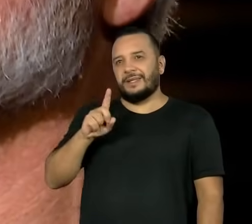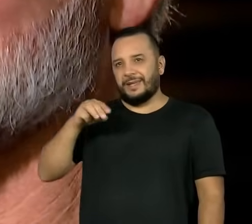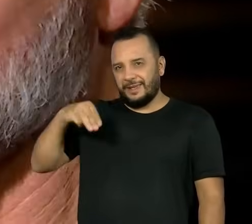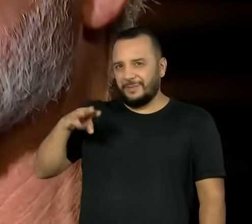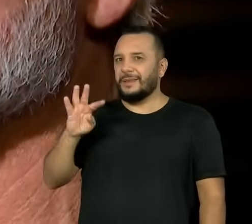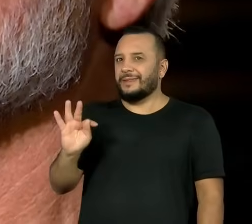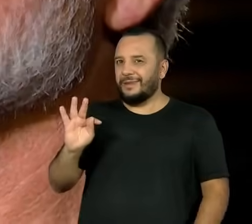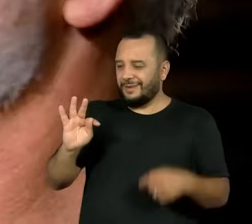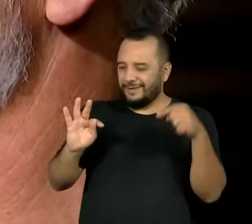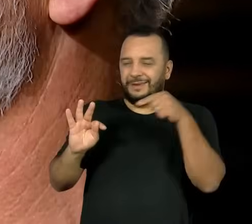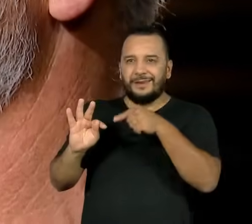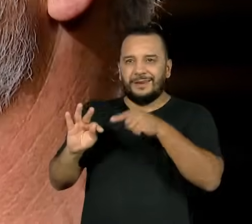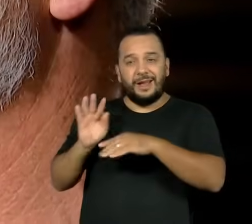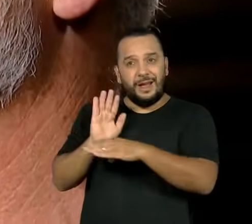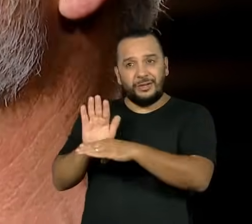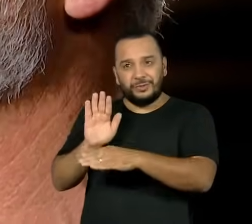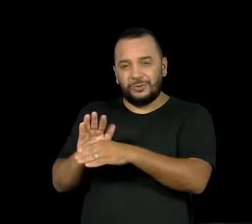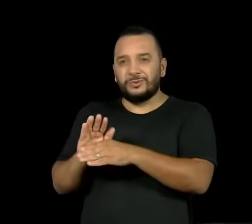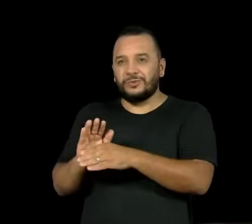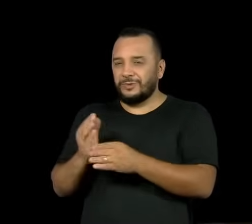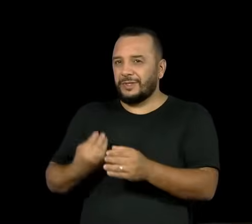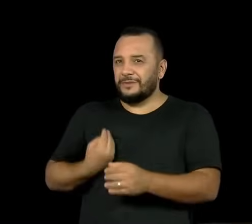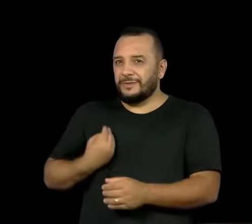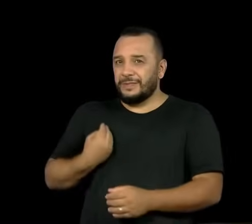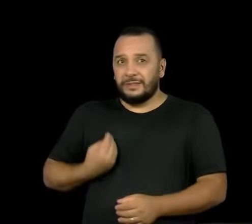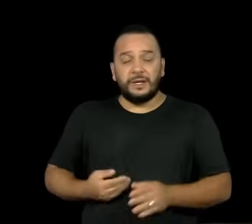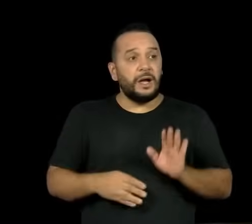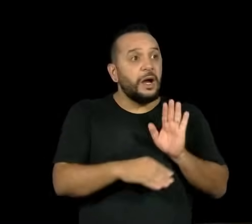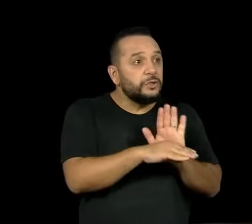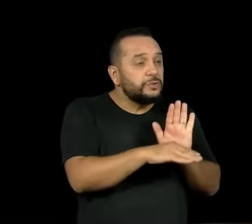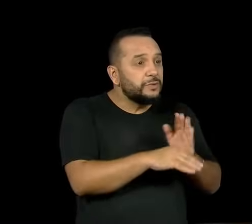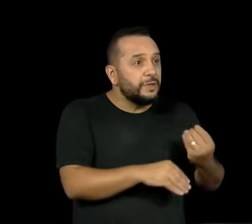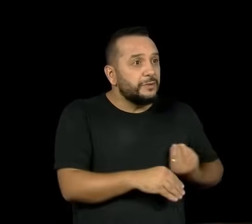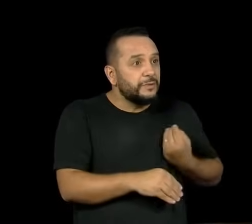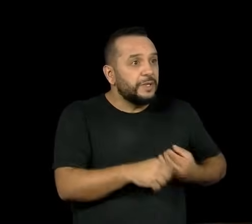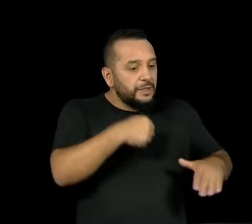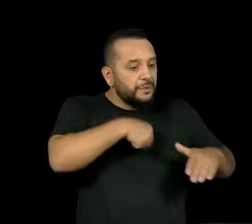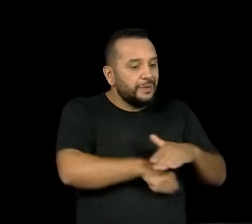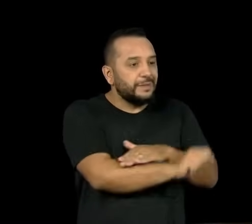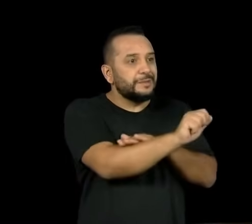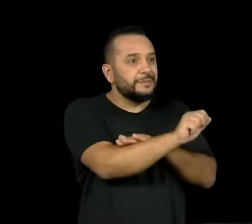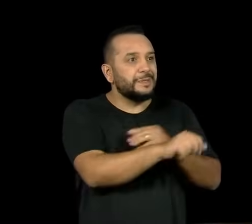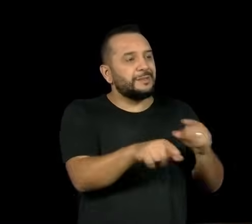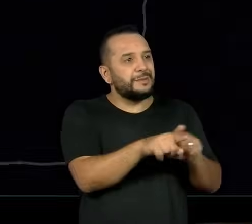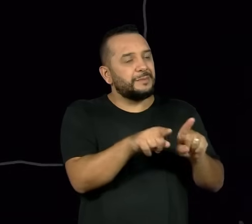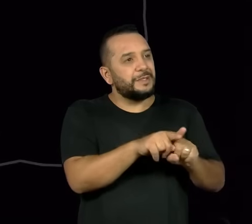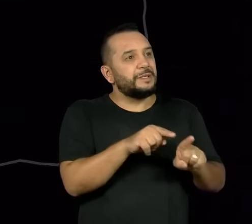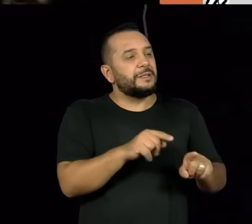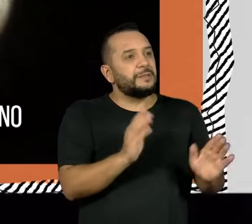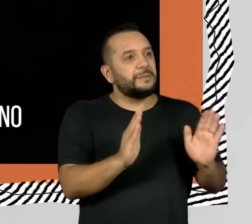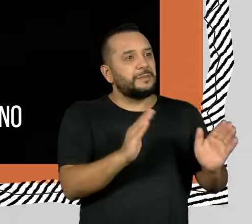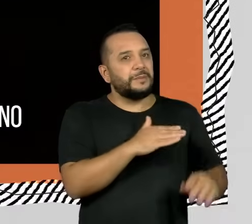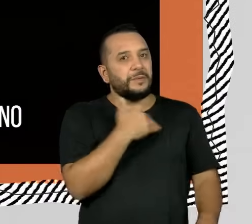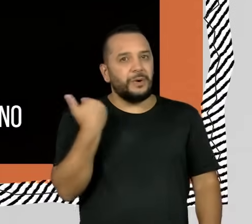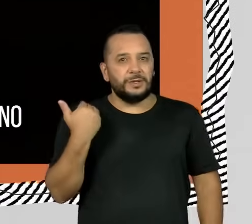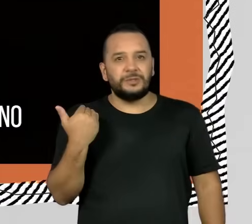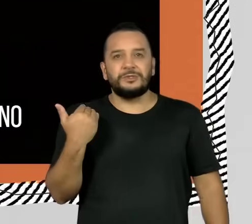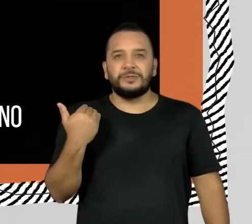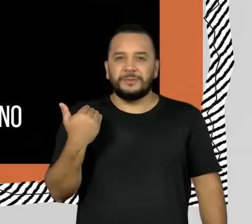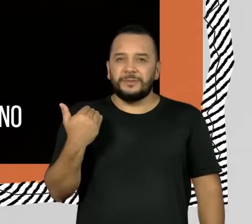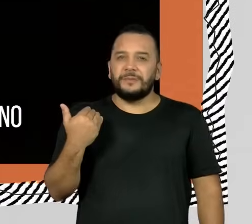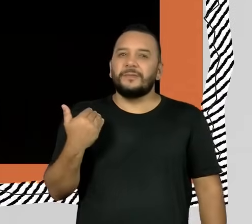isso aqui. Claro. Não sei. Dá suporte à vida no nascimento e também na hora que você está se despedindo, né? No curral